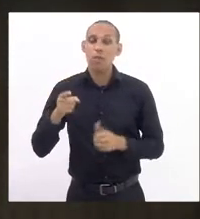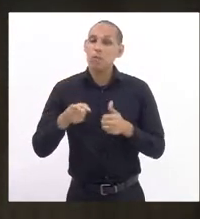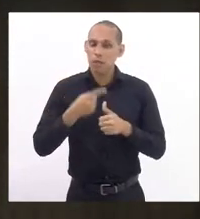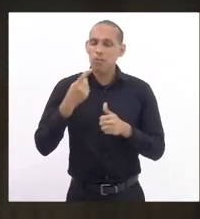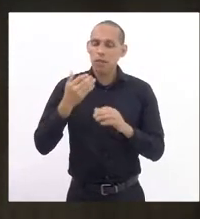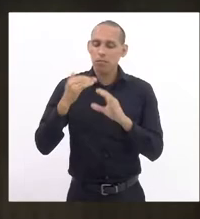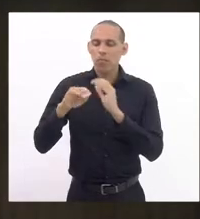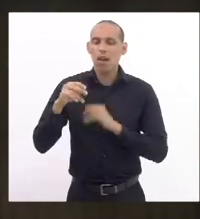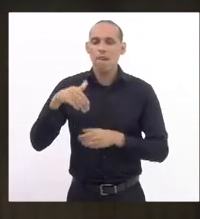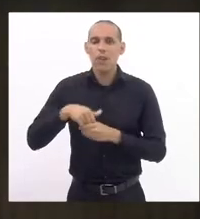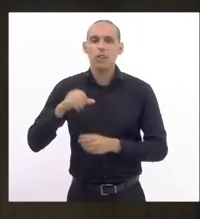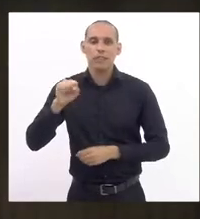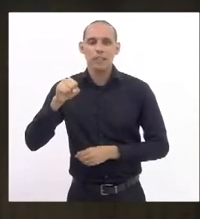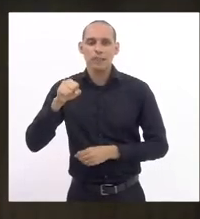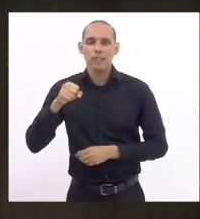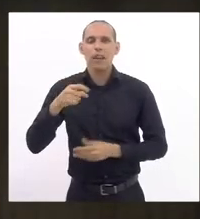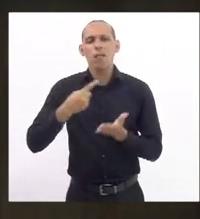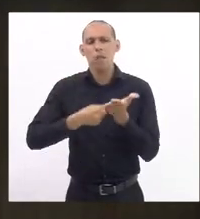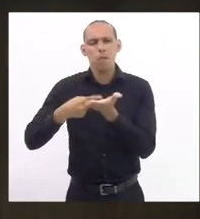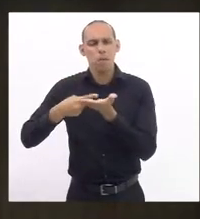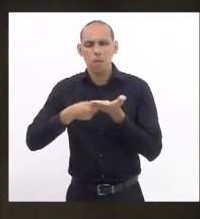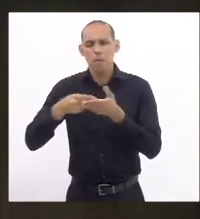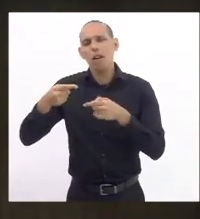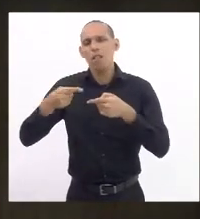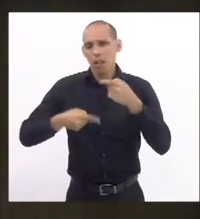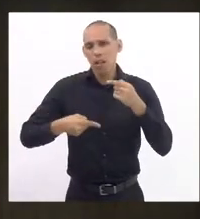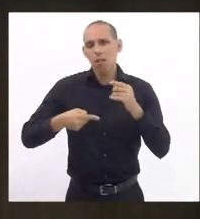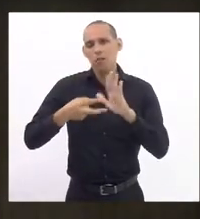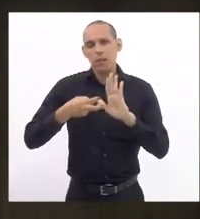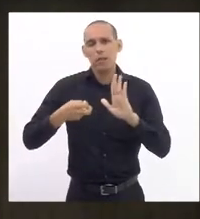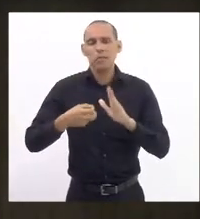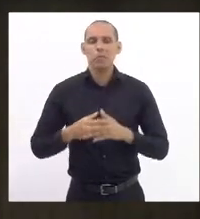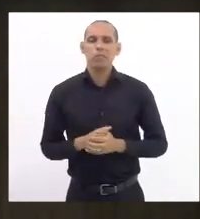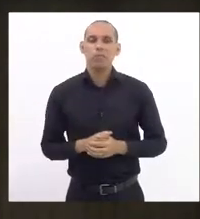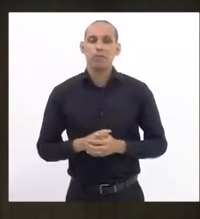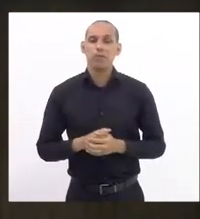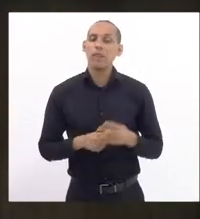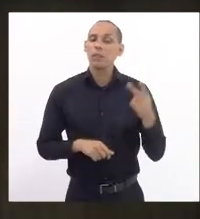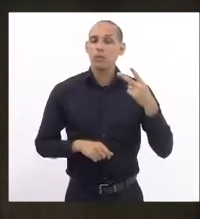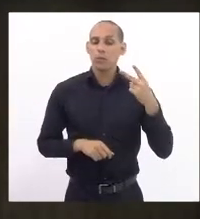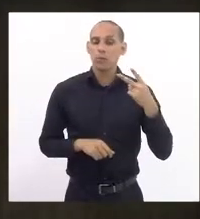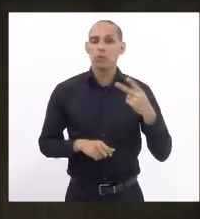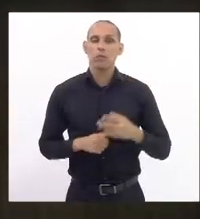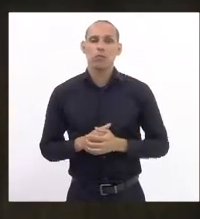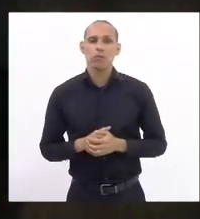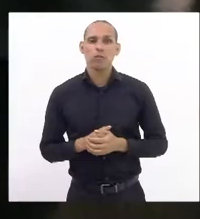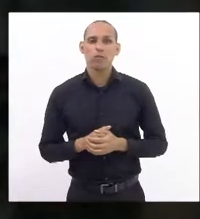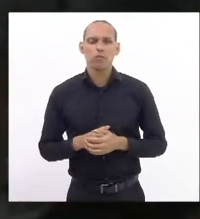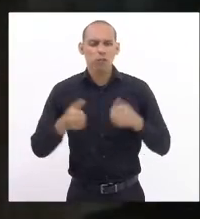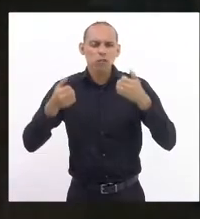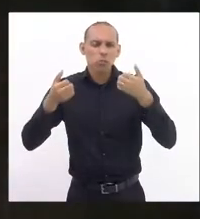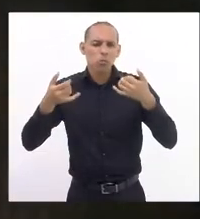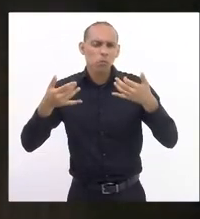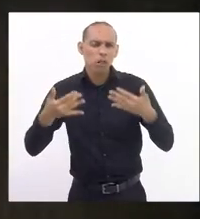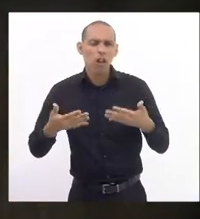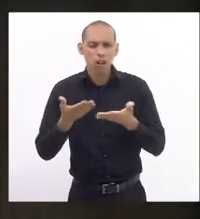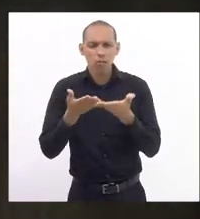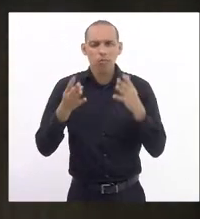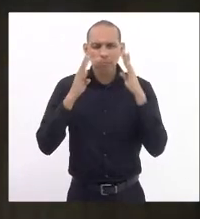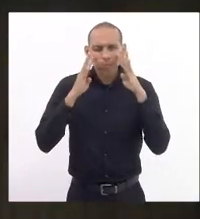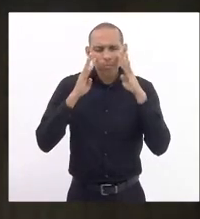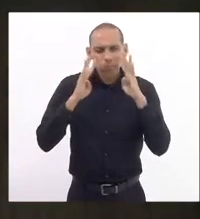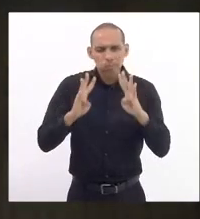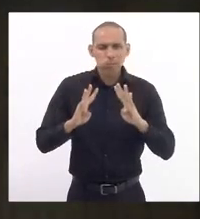sim, pelos acordos fechados pela derrubada desses vetos. E segundo, eu quero justificar para quem está nos